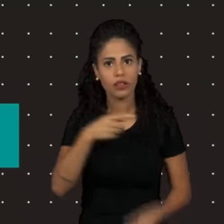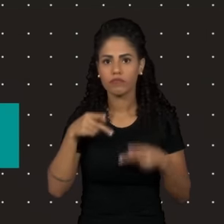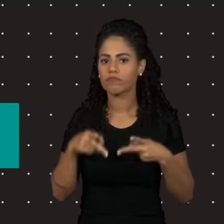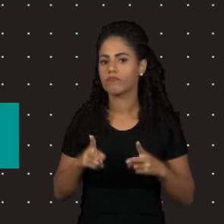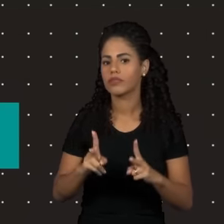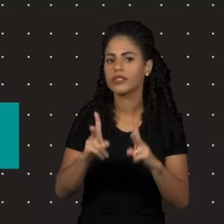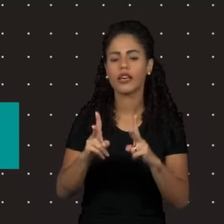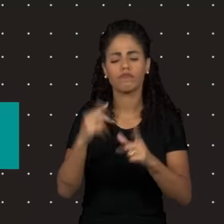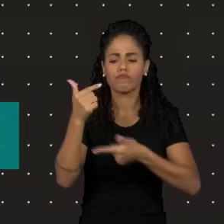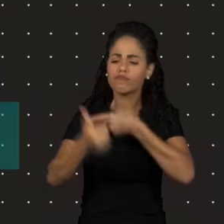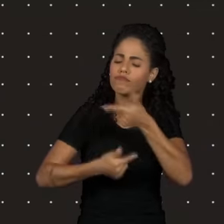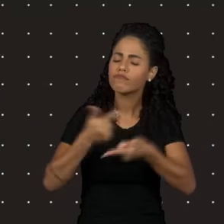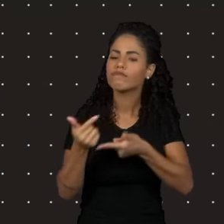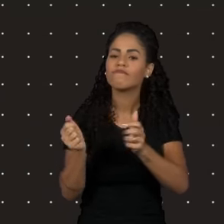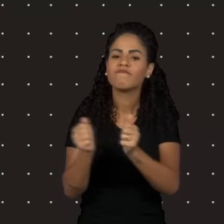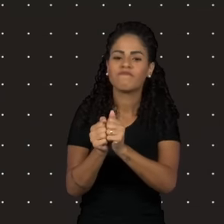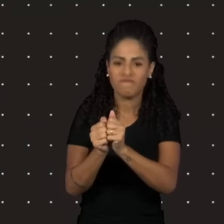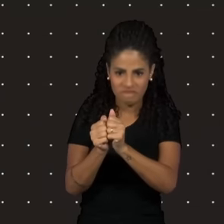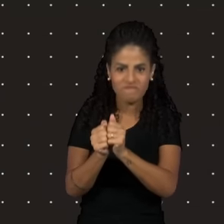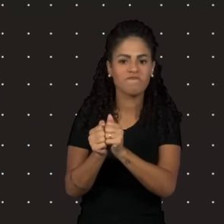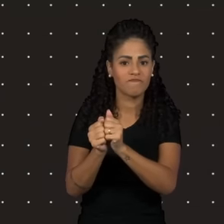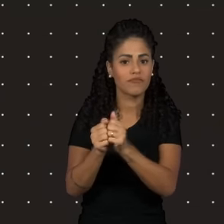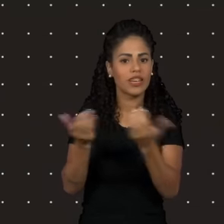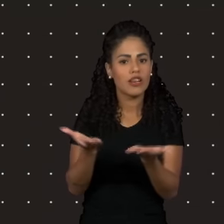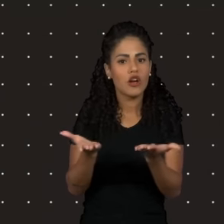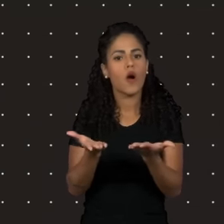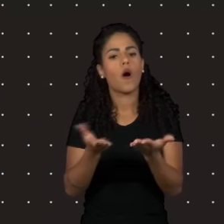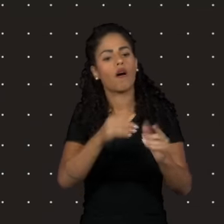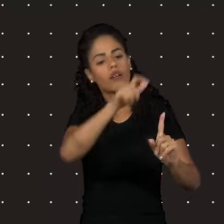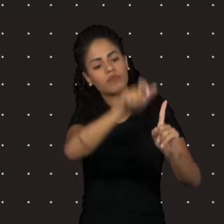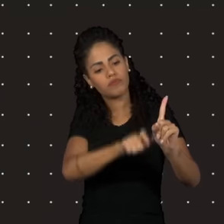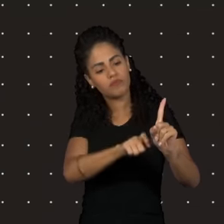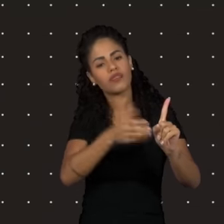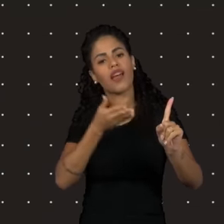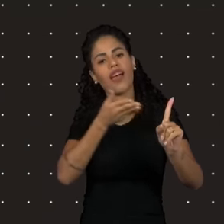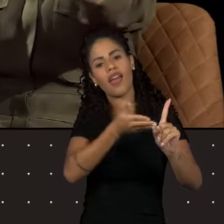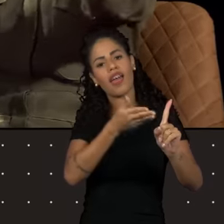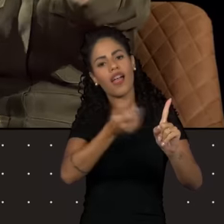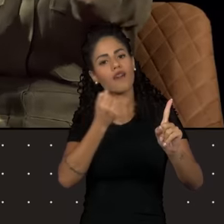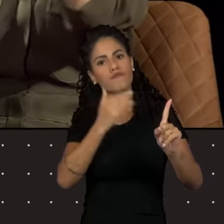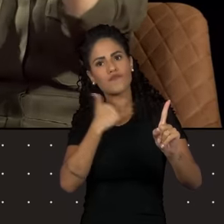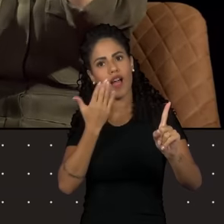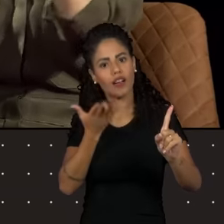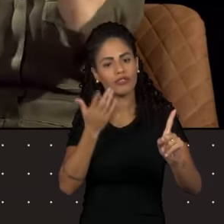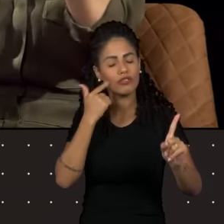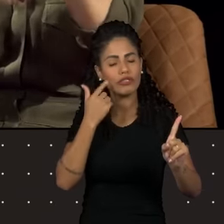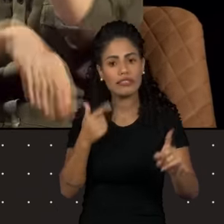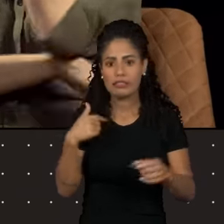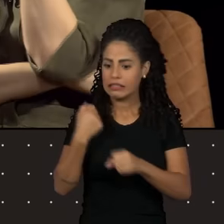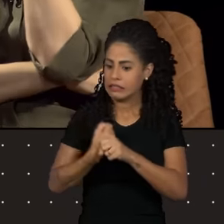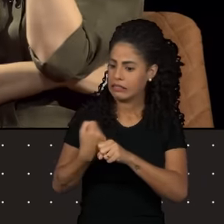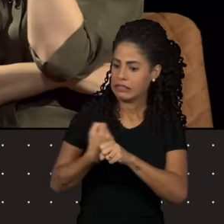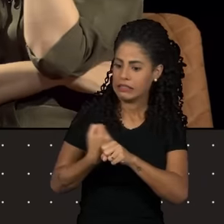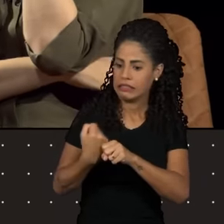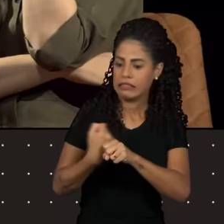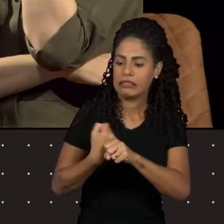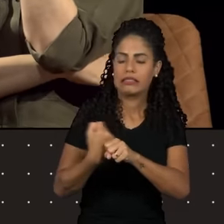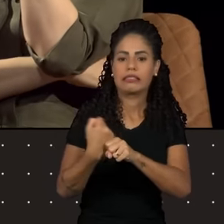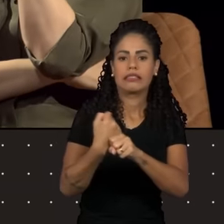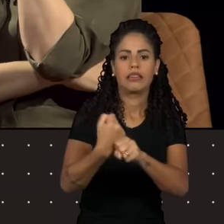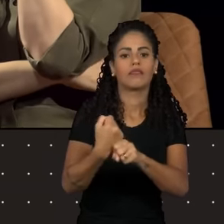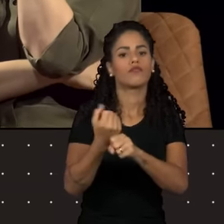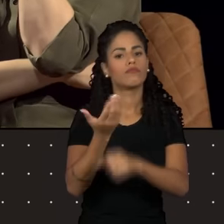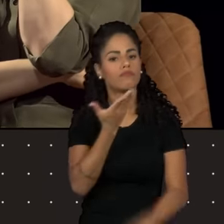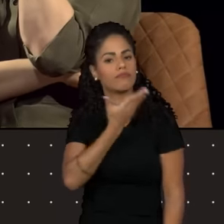juntar e trabalhar junto, e a falecida foi um projeto que propiciou isso. Então, nesses anos todos de